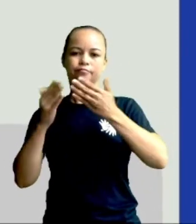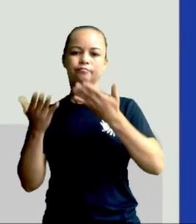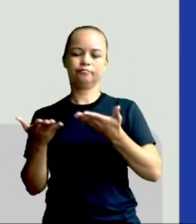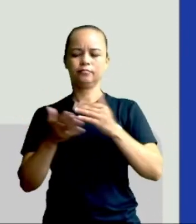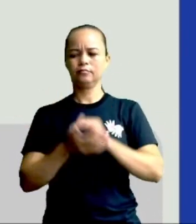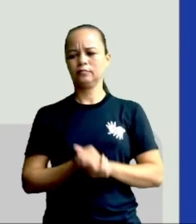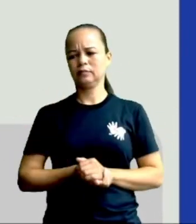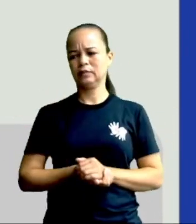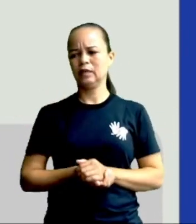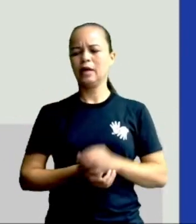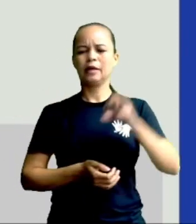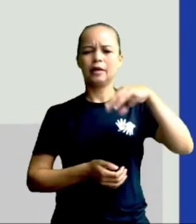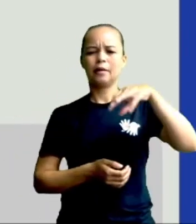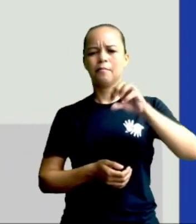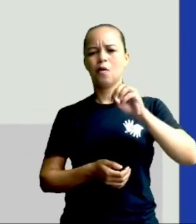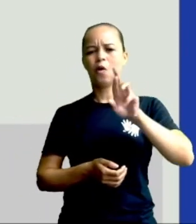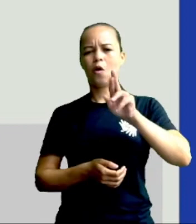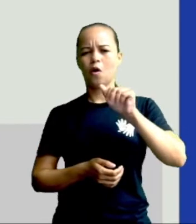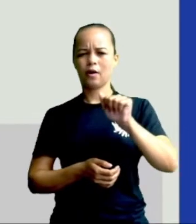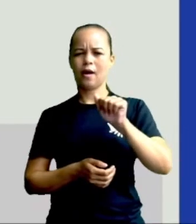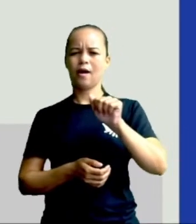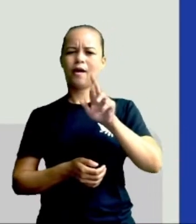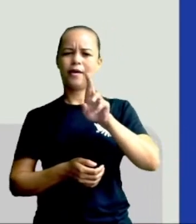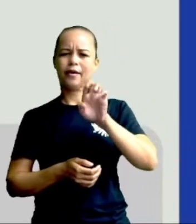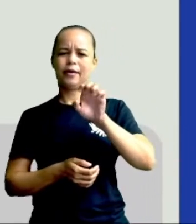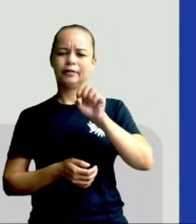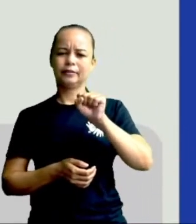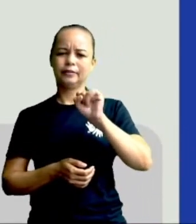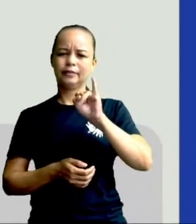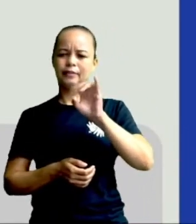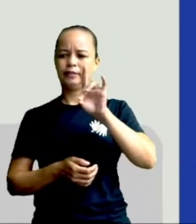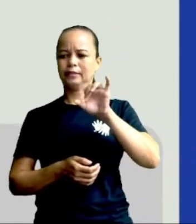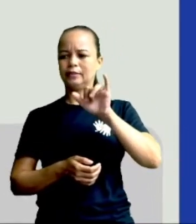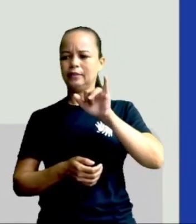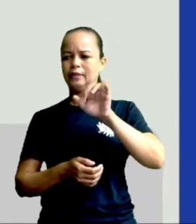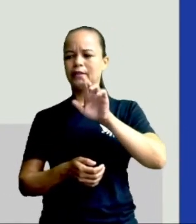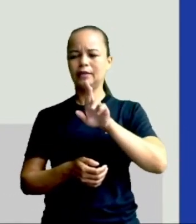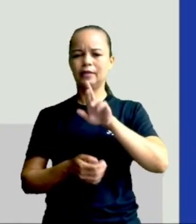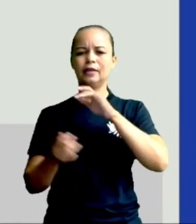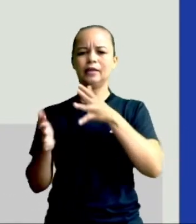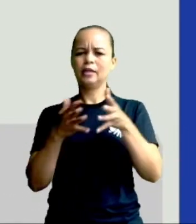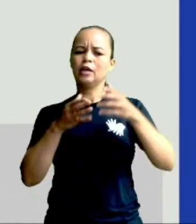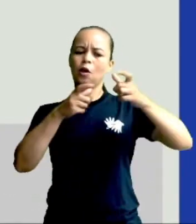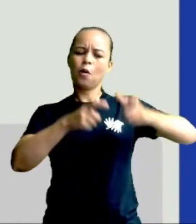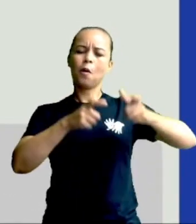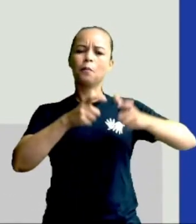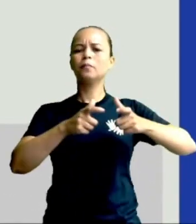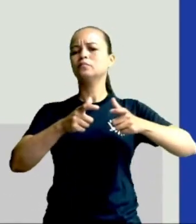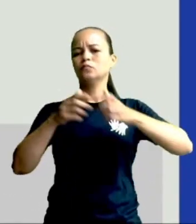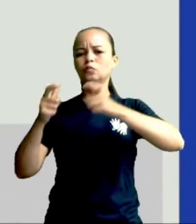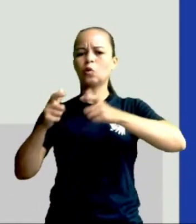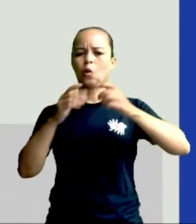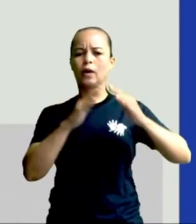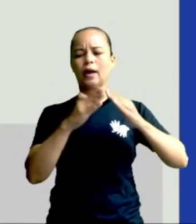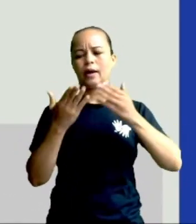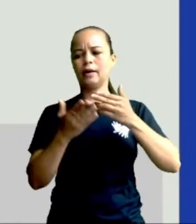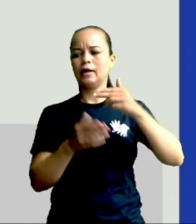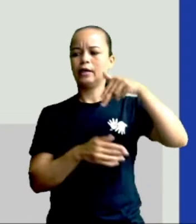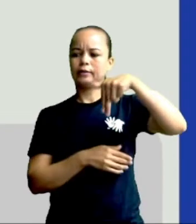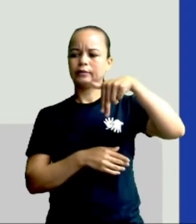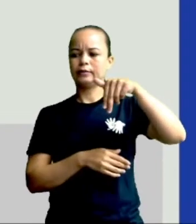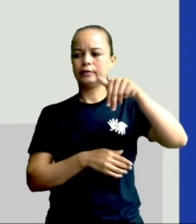quem mora Quem reside mora em mora na ou mora no